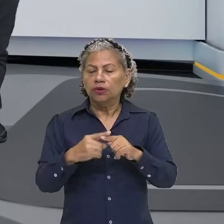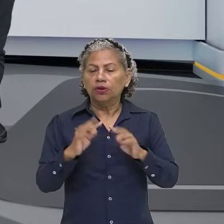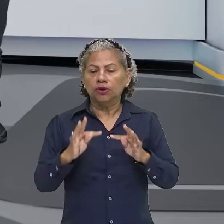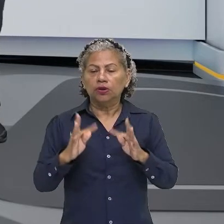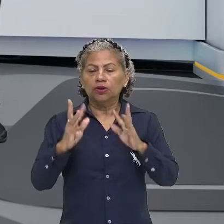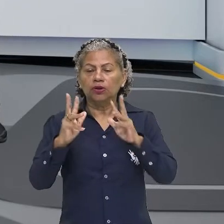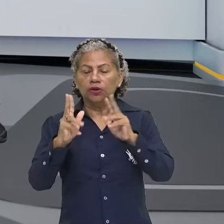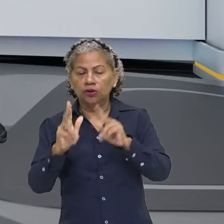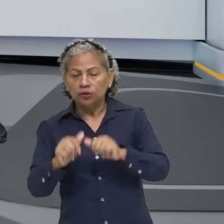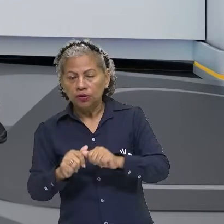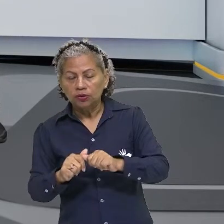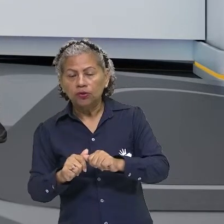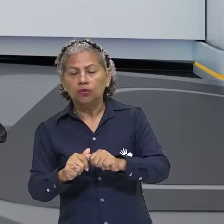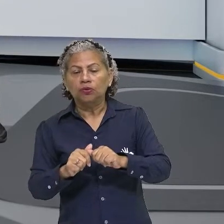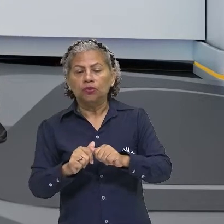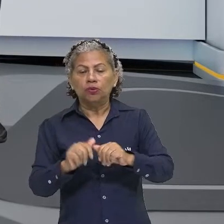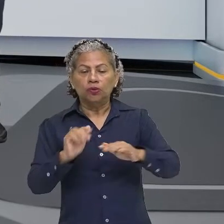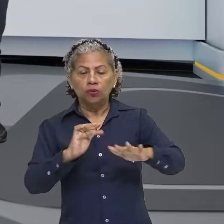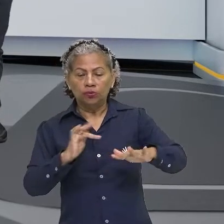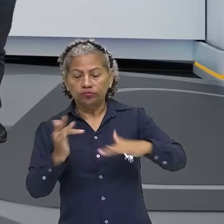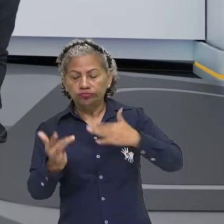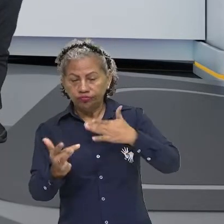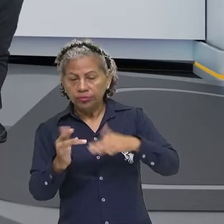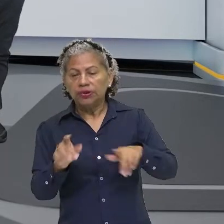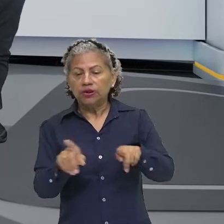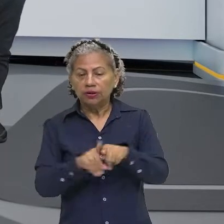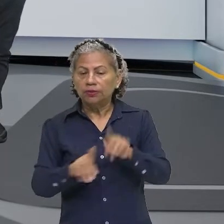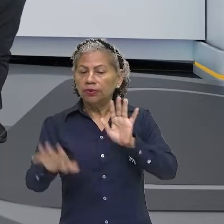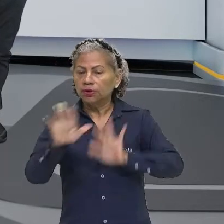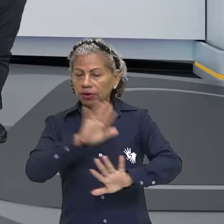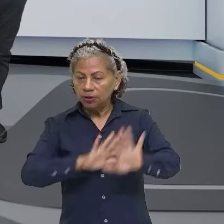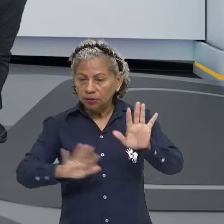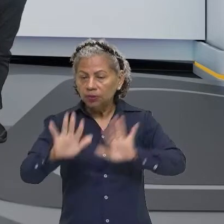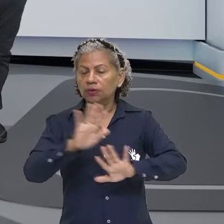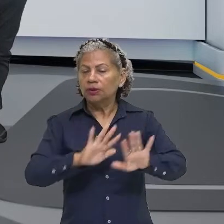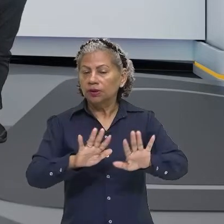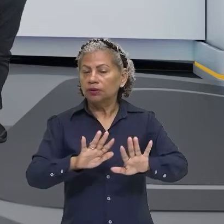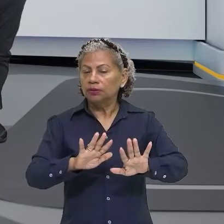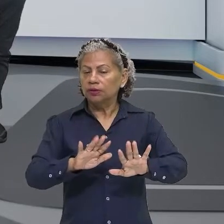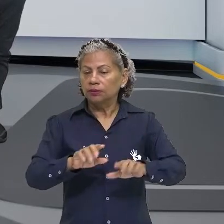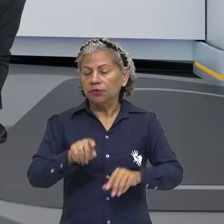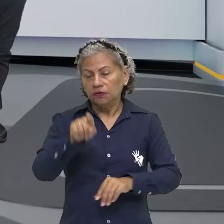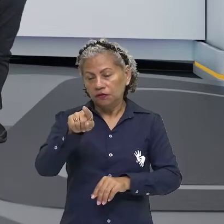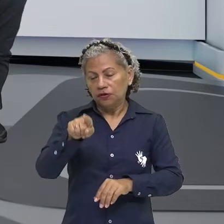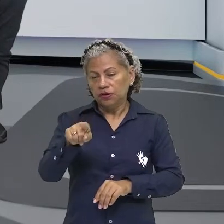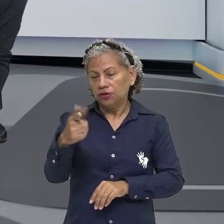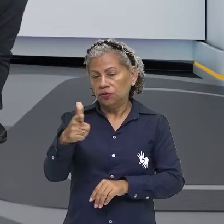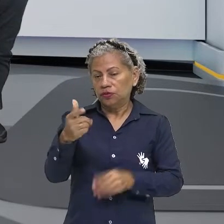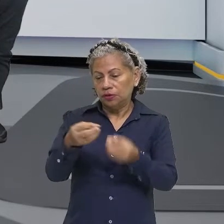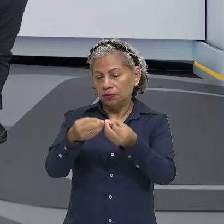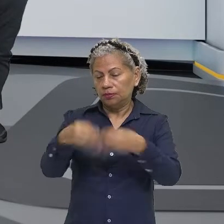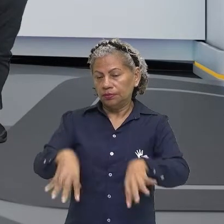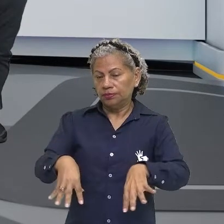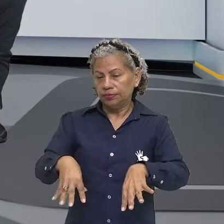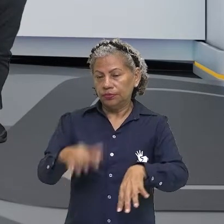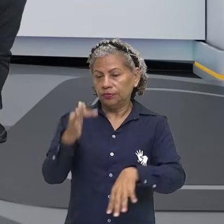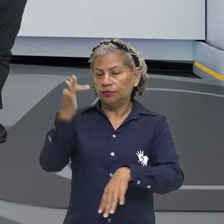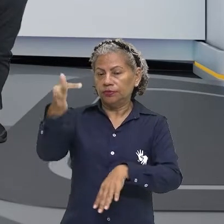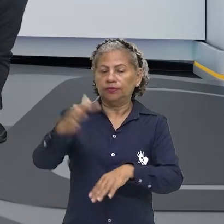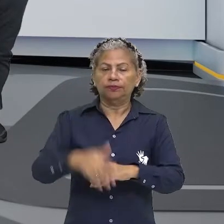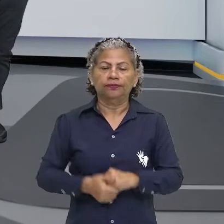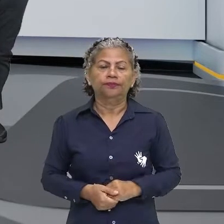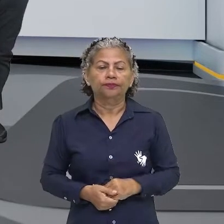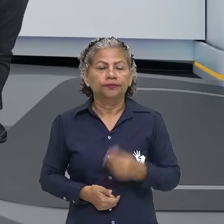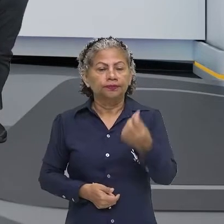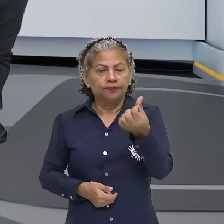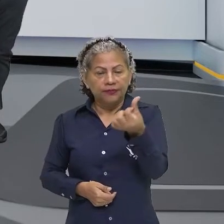deixa rastro. Então, seja cuidadoso com relação a isso, tá? Para que você não possa se prejudicar no futuro. Dica 6.